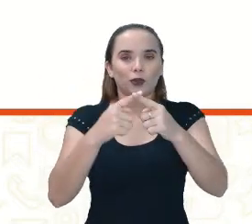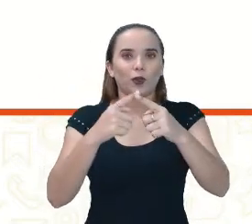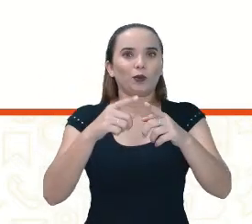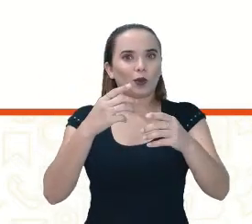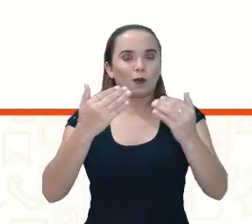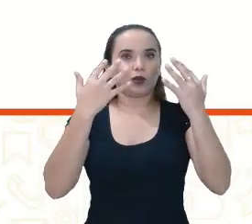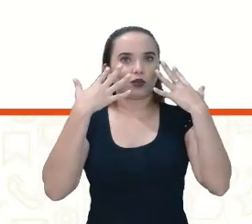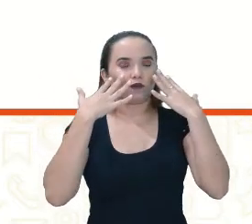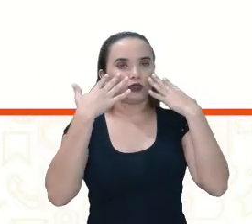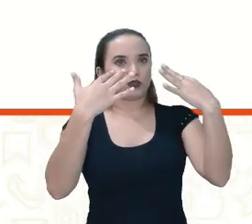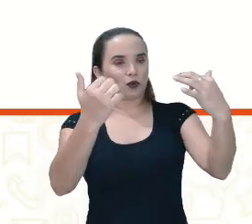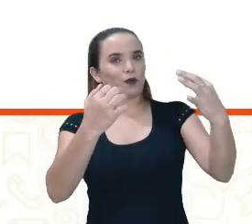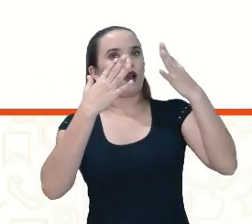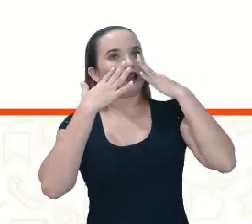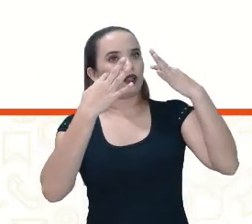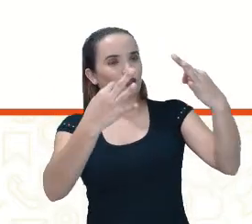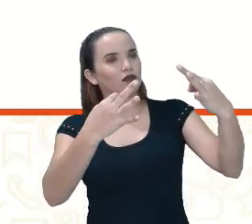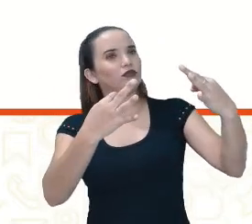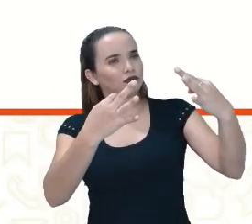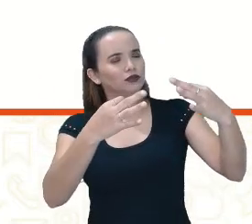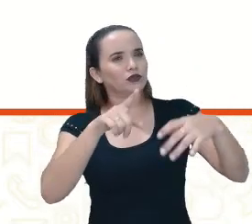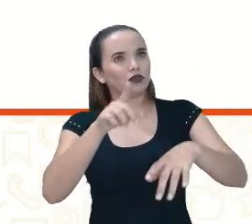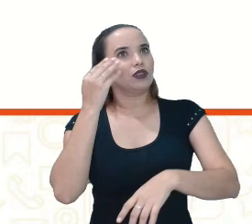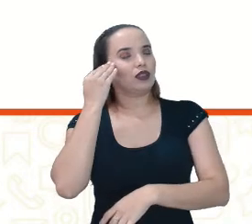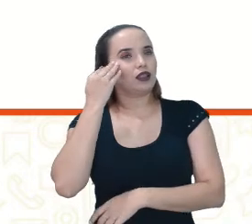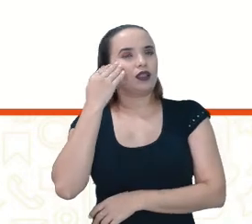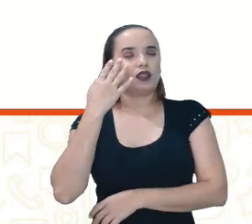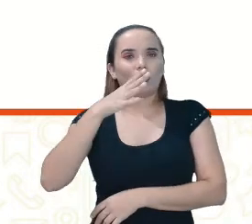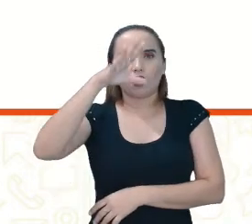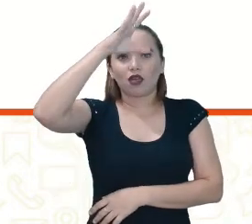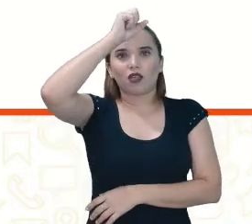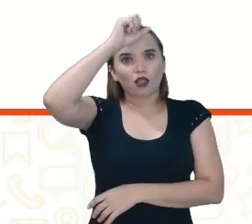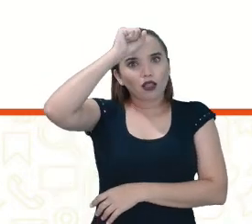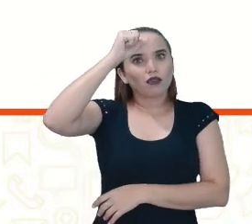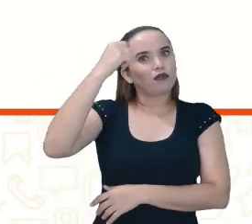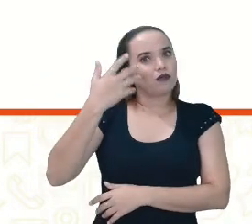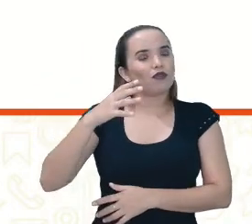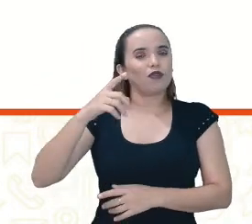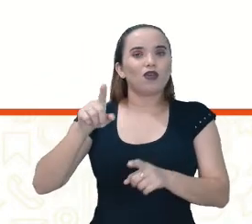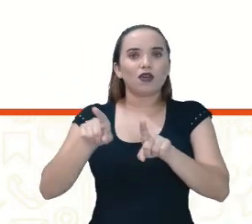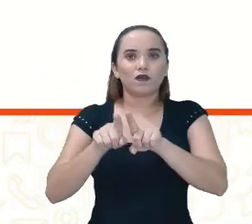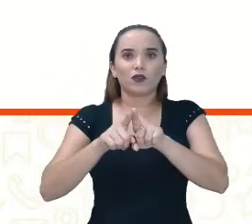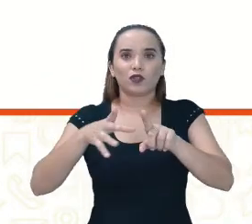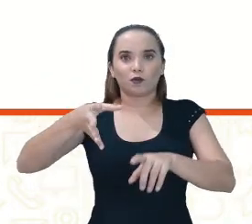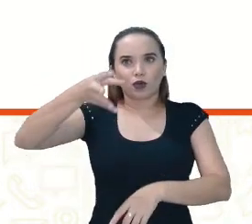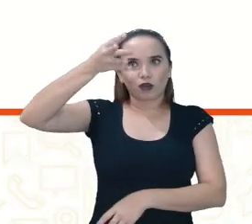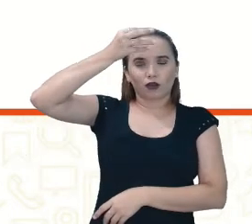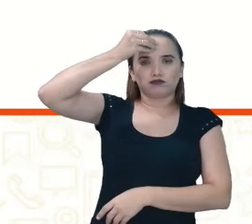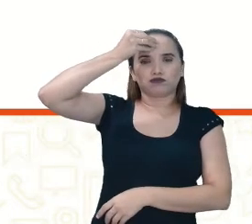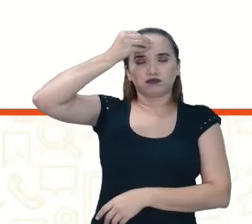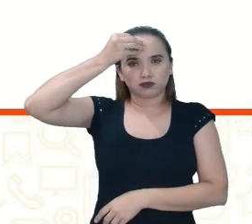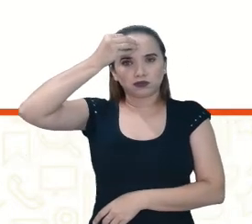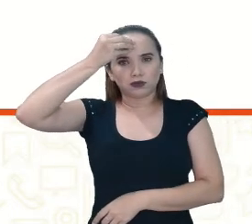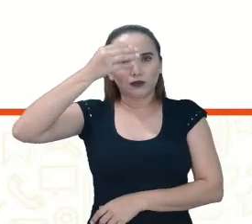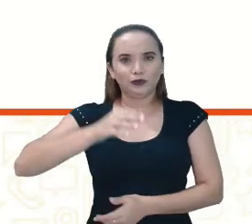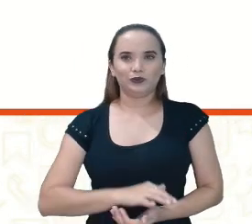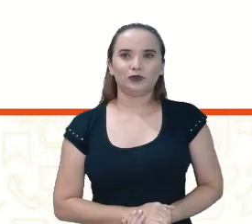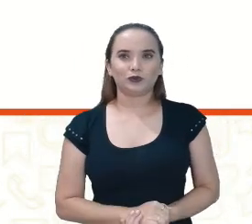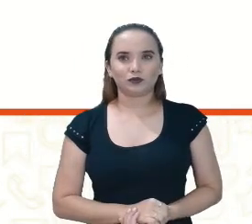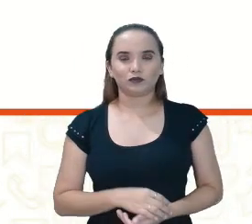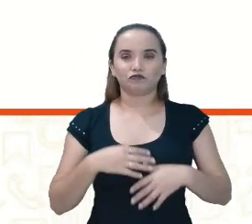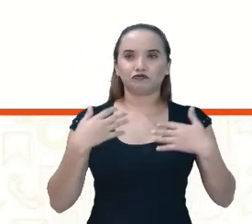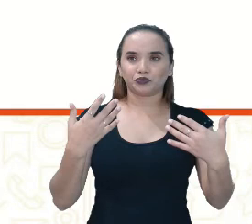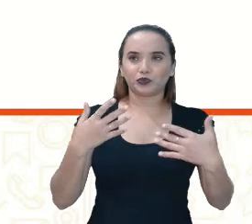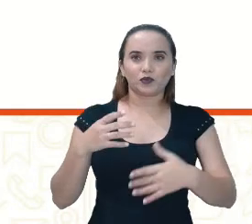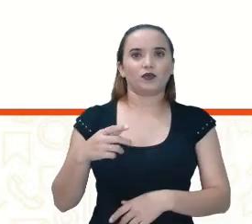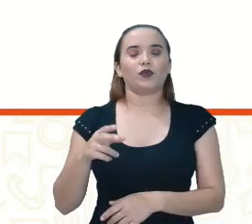conhecimento estudado e aprendido, facilitando a compreensão do conteúdo e a memorização.